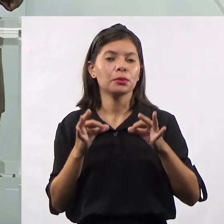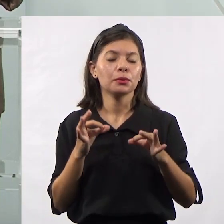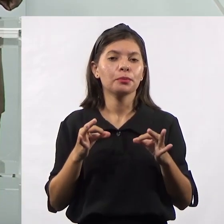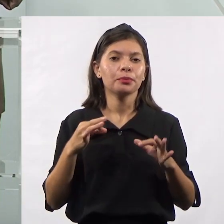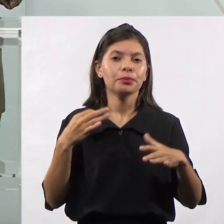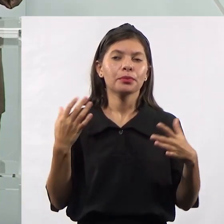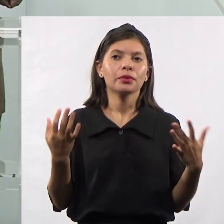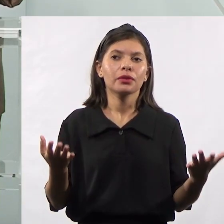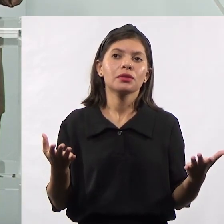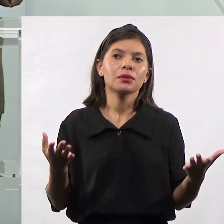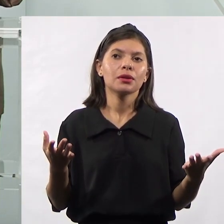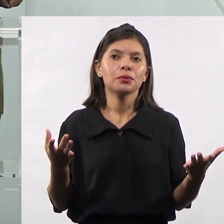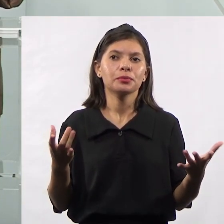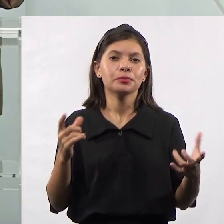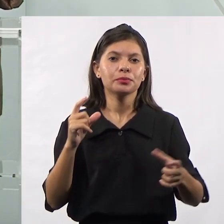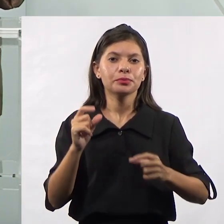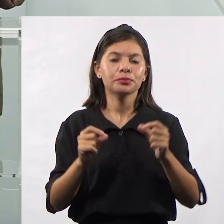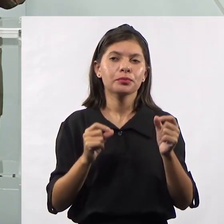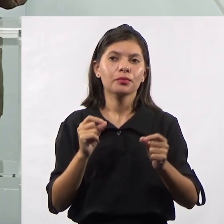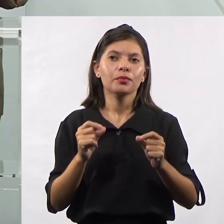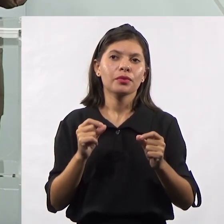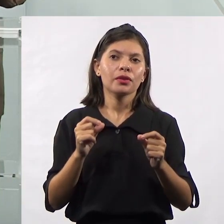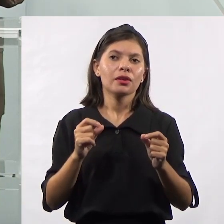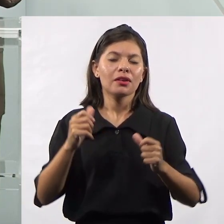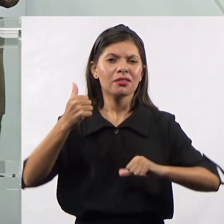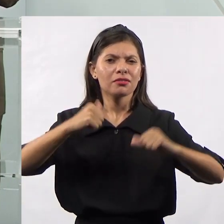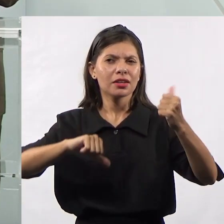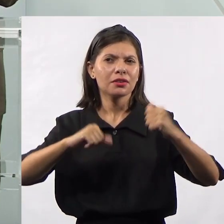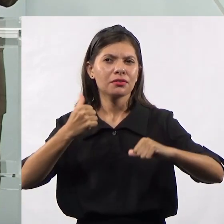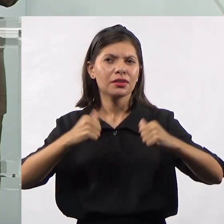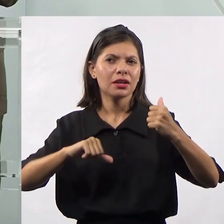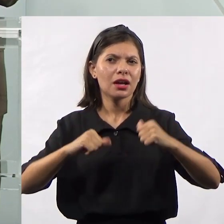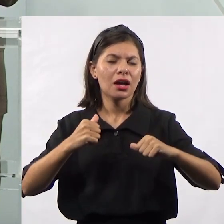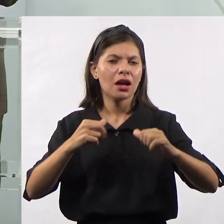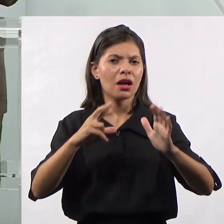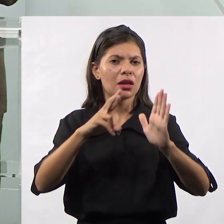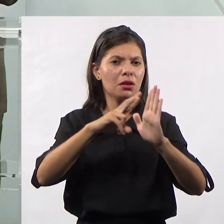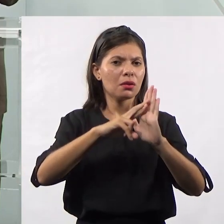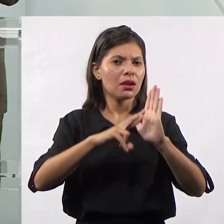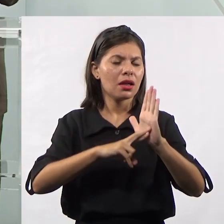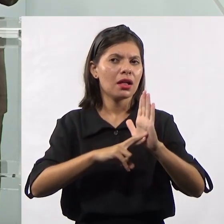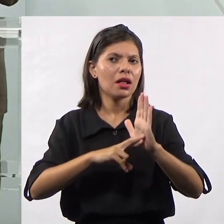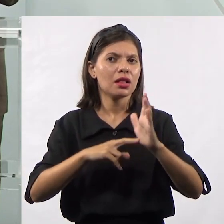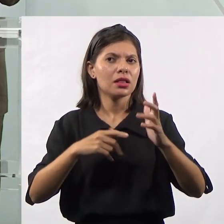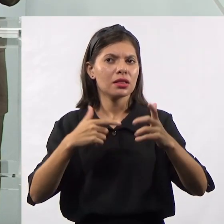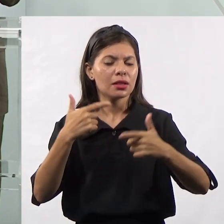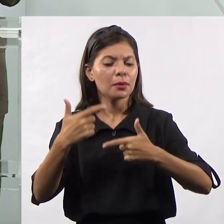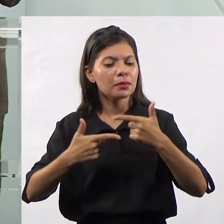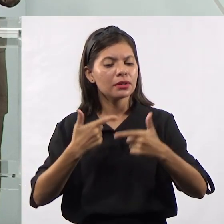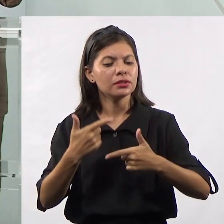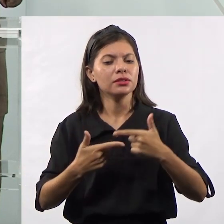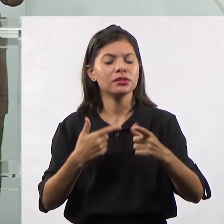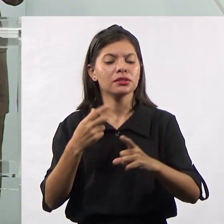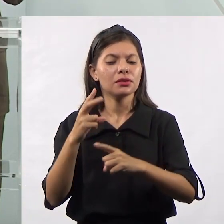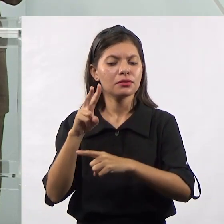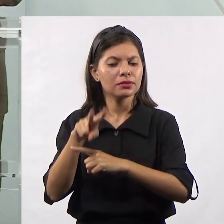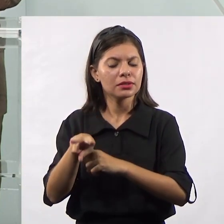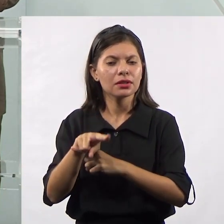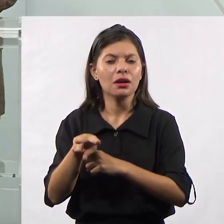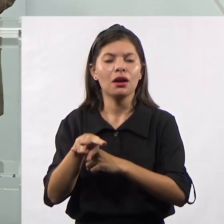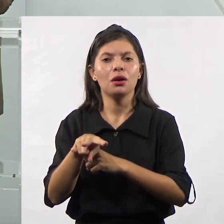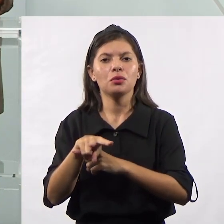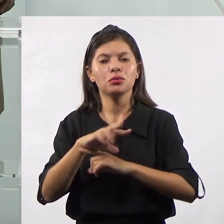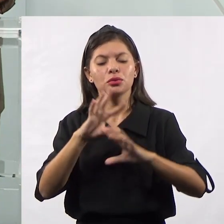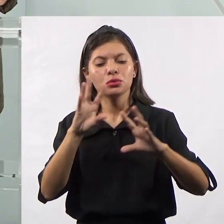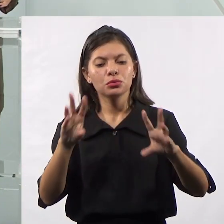né? Então, só vai fazer essa habilitação de verificar a regularidade trabalhista, fiscal e tudo mais, depois